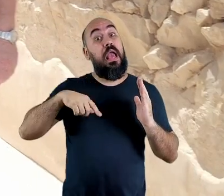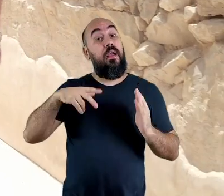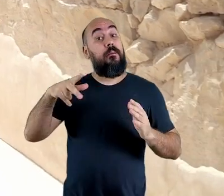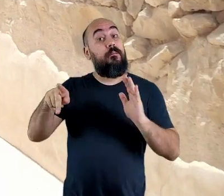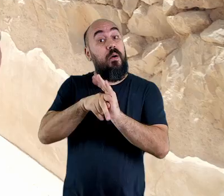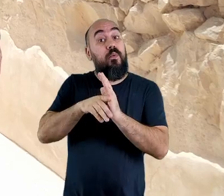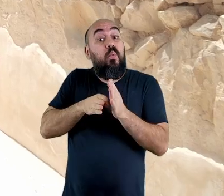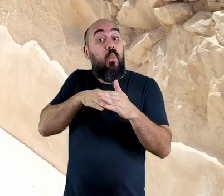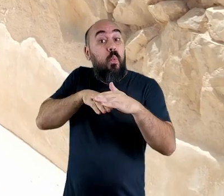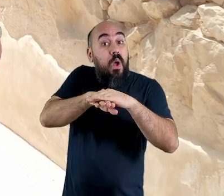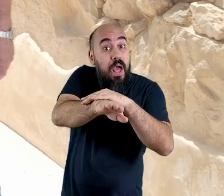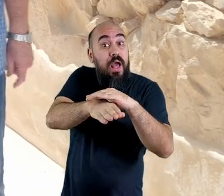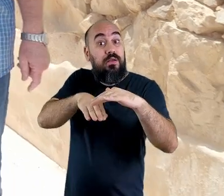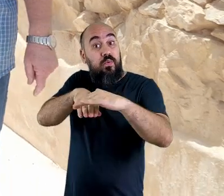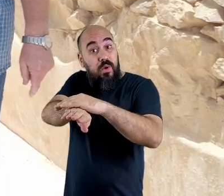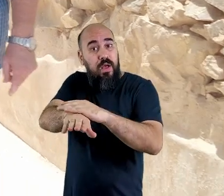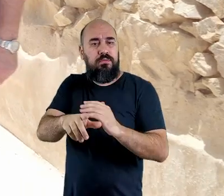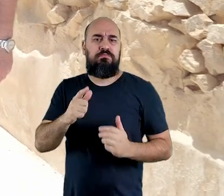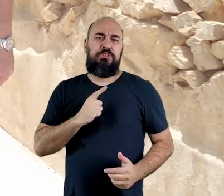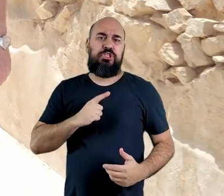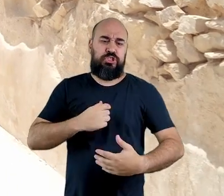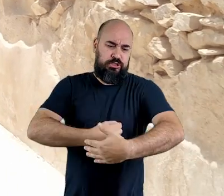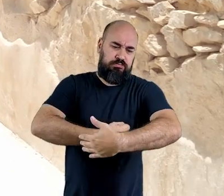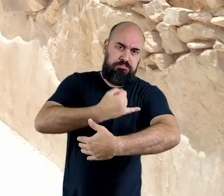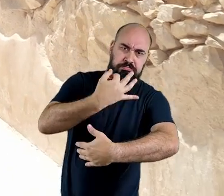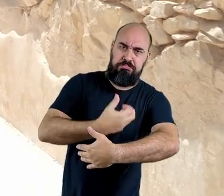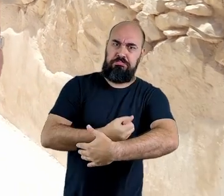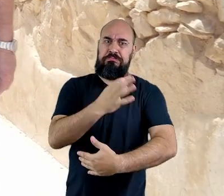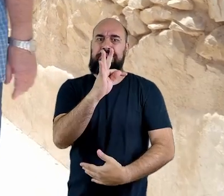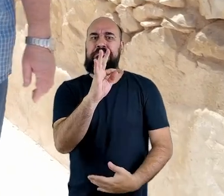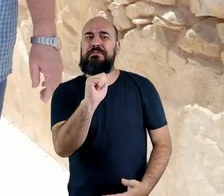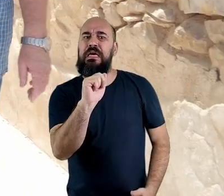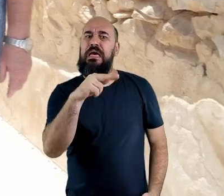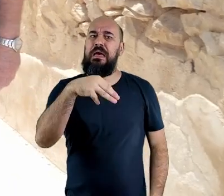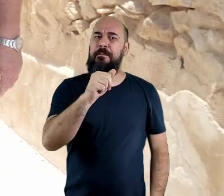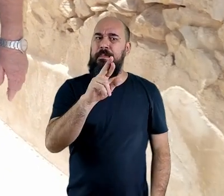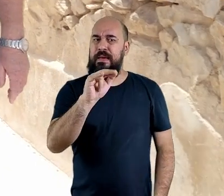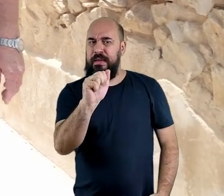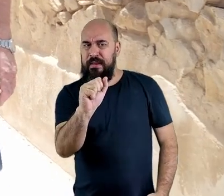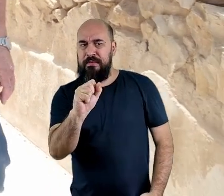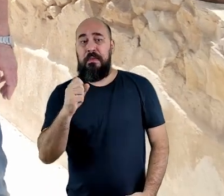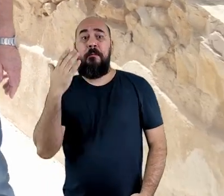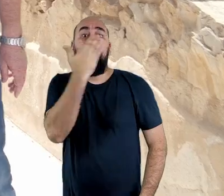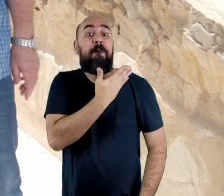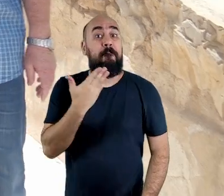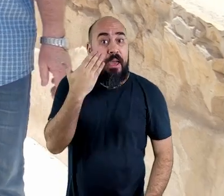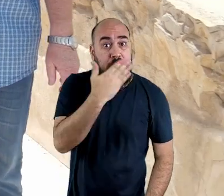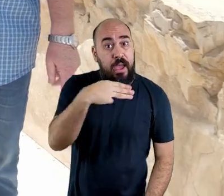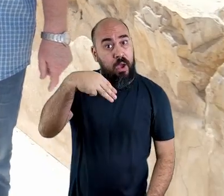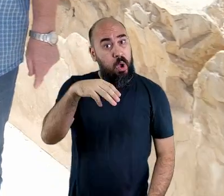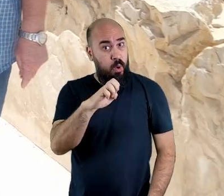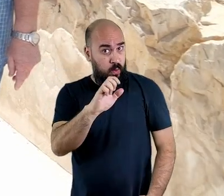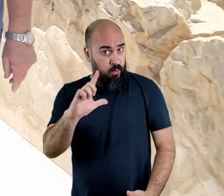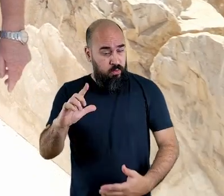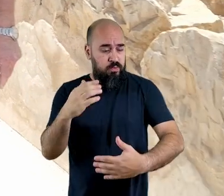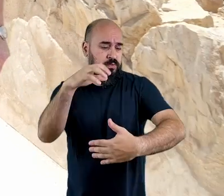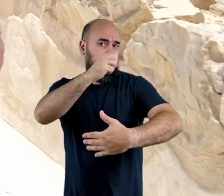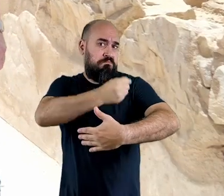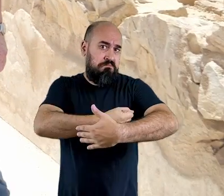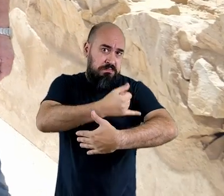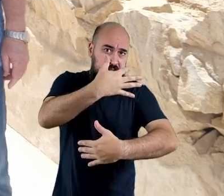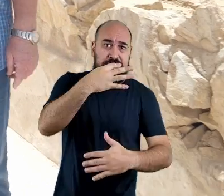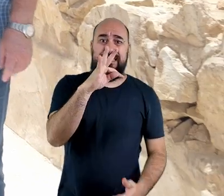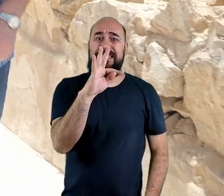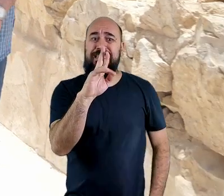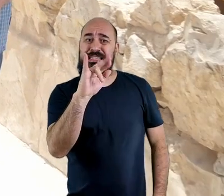aqui, eles armazenavam tâmaras, mel, verduras, legumes, trigo, cevada,